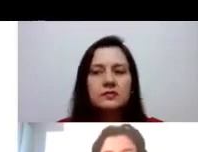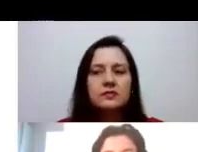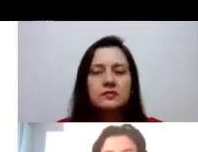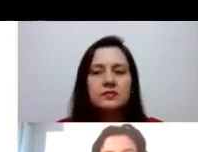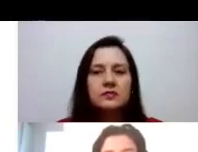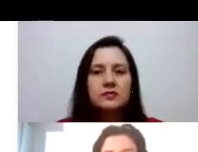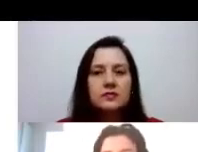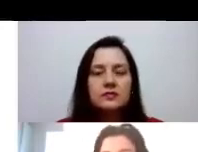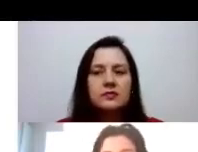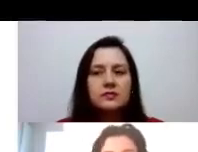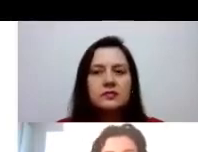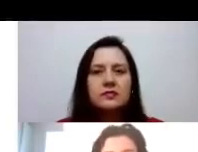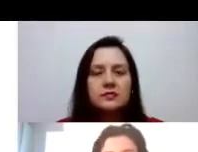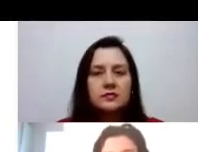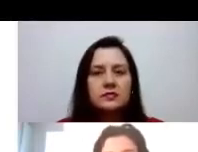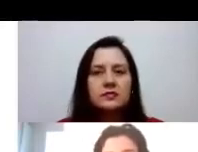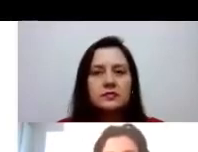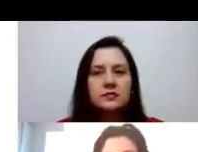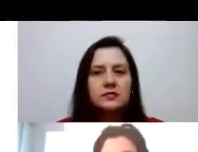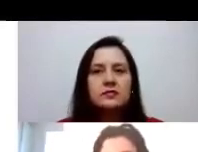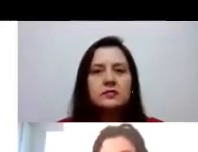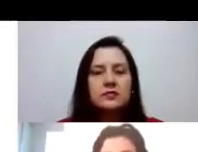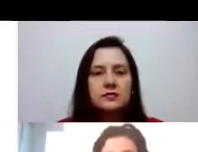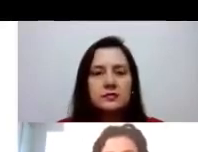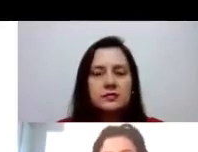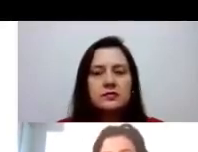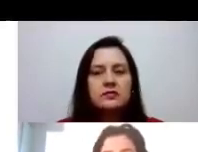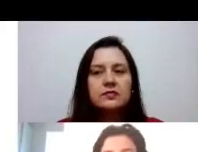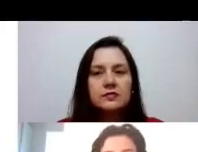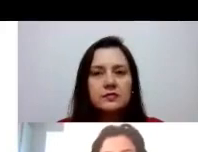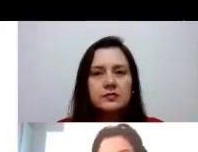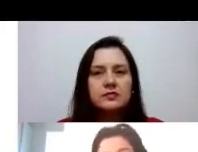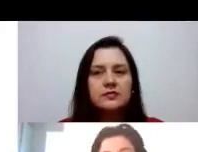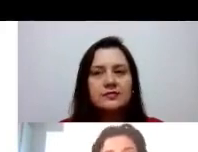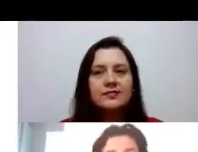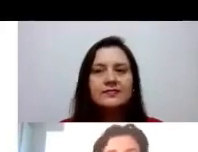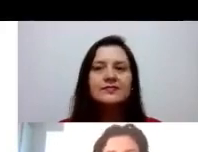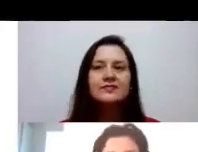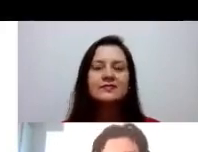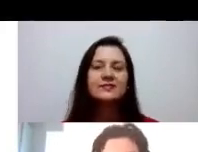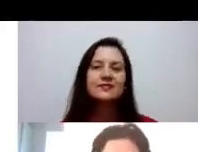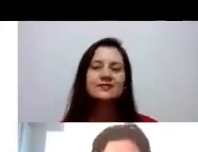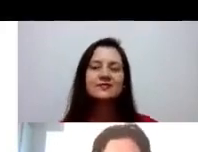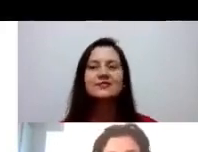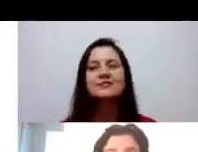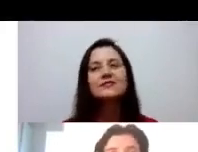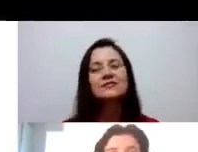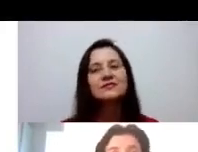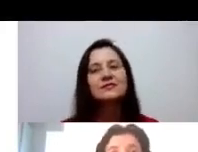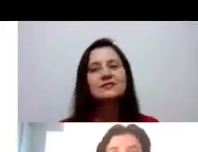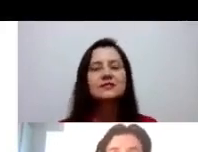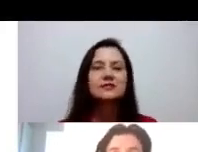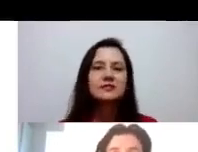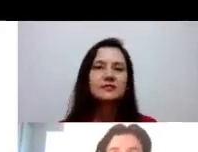publicidade é algo que acontece na prefeitura diariamente, na verdade, todas as terças, quintas e sábados. Todos os atos estão dentro do diário. Então,